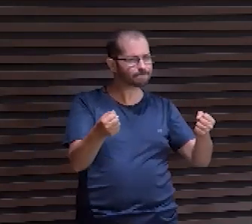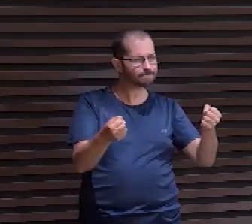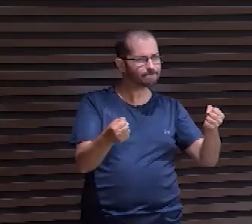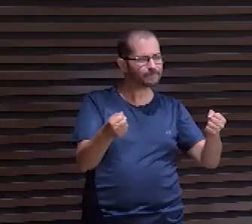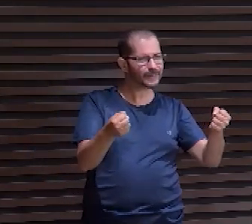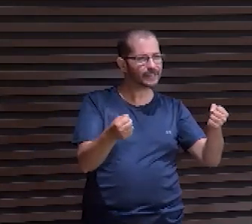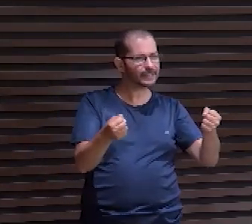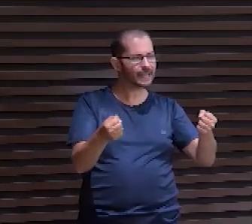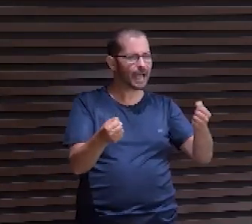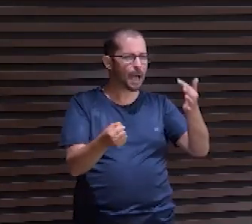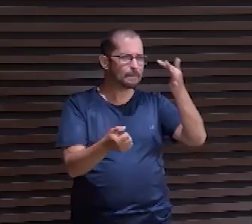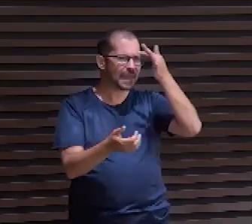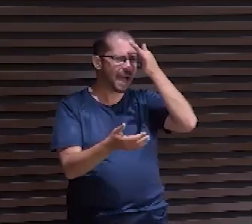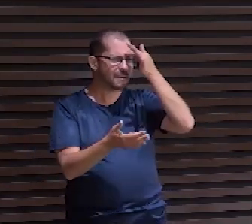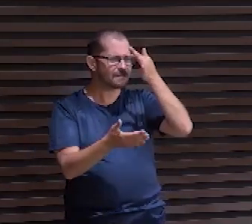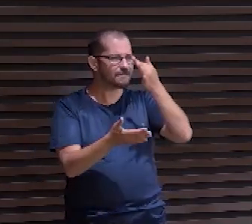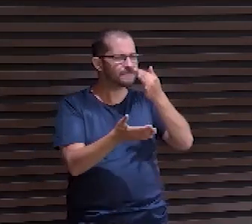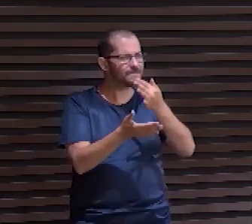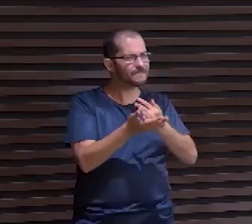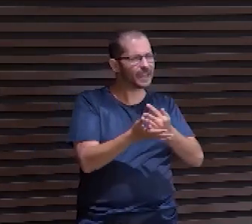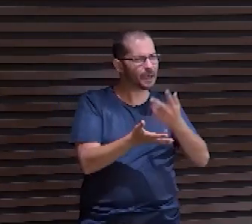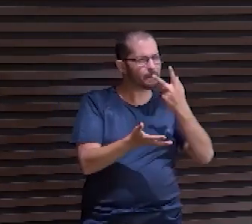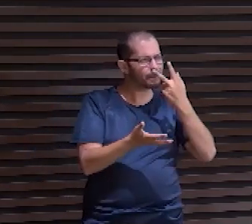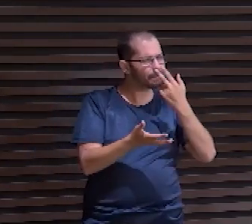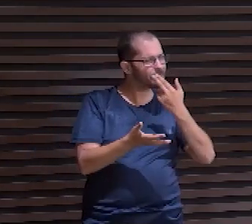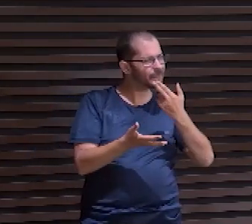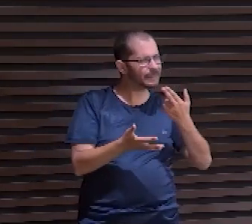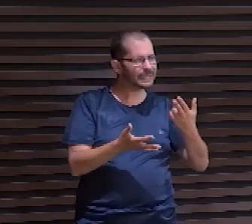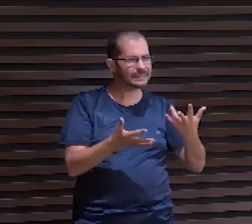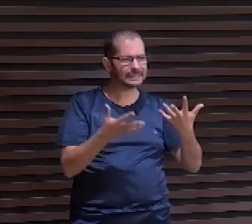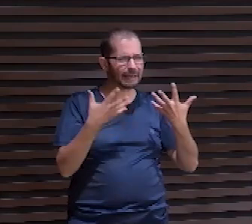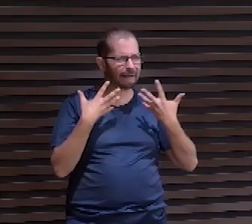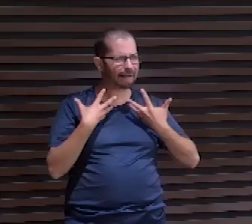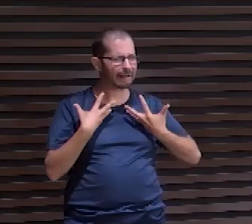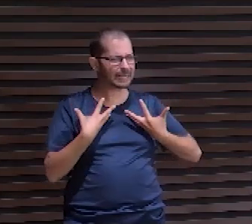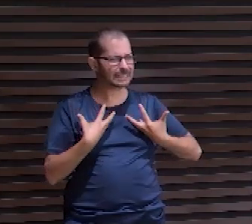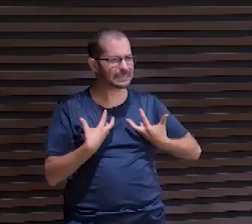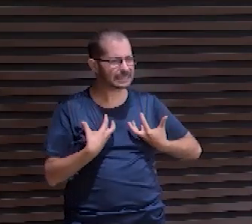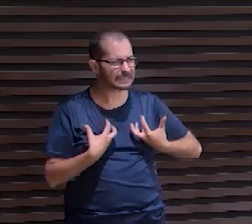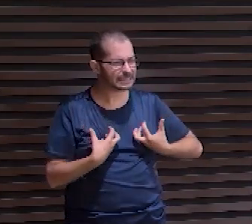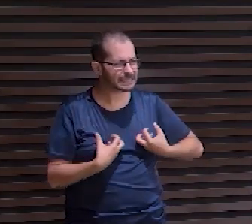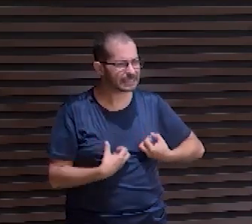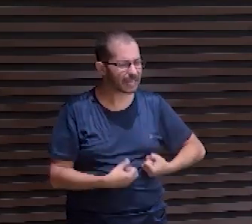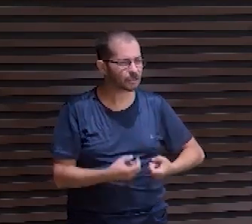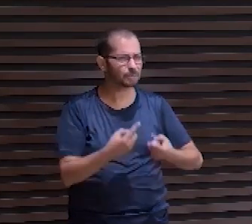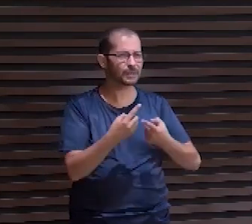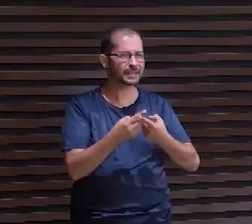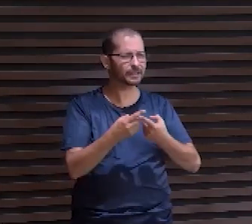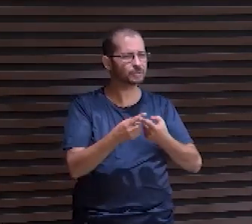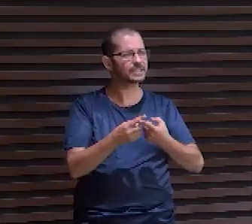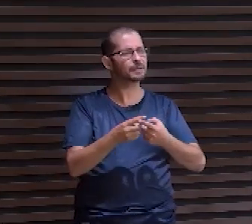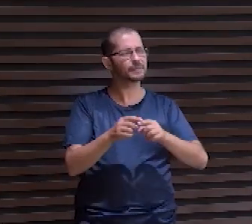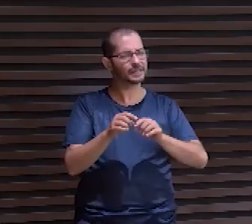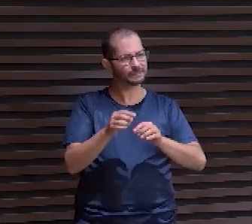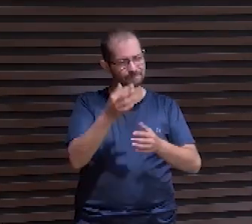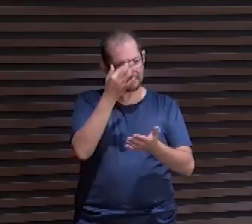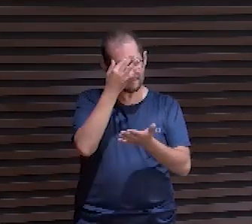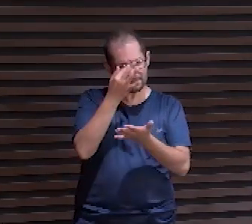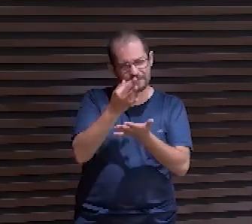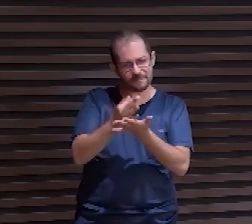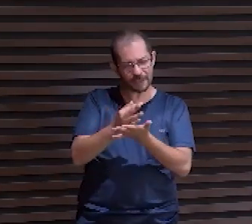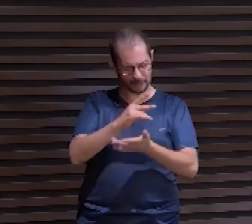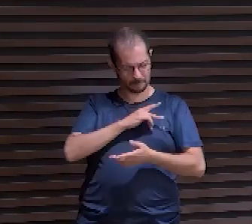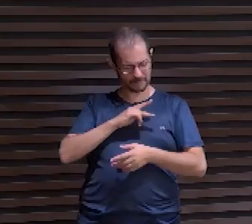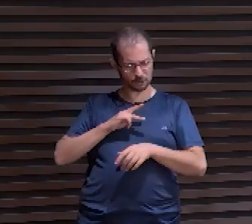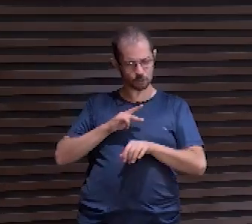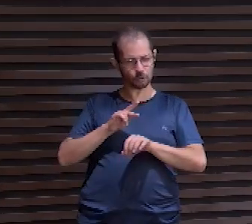Minha fé parecia esgotada de tanto ministrar para os outros. Ser